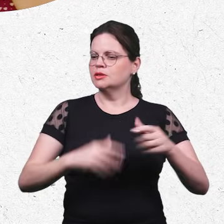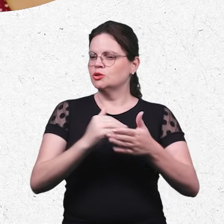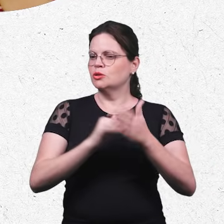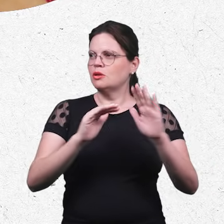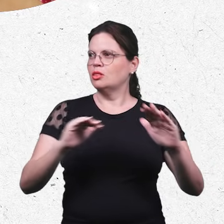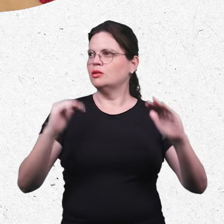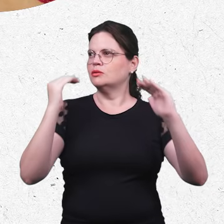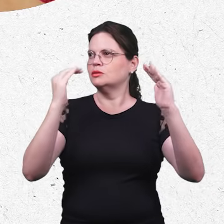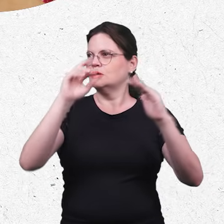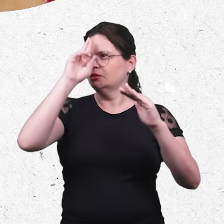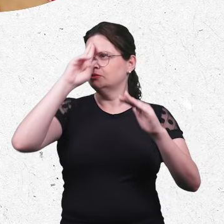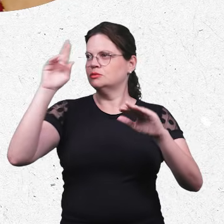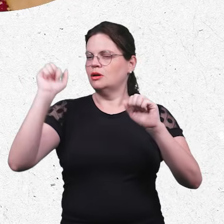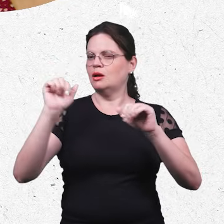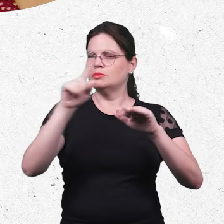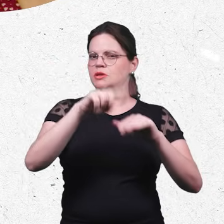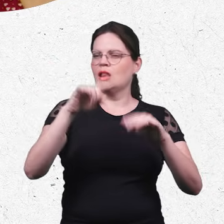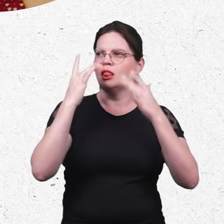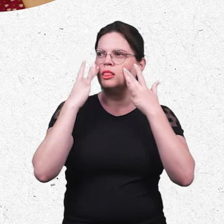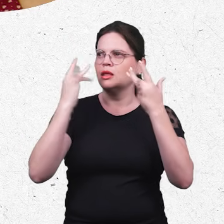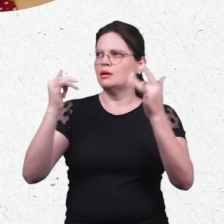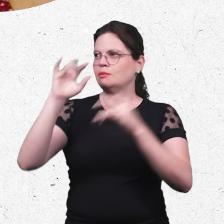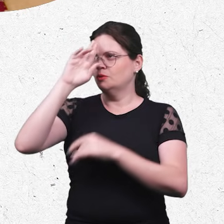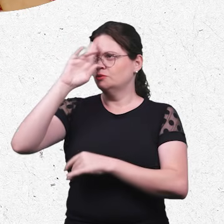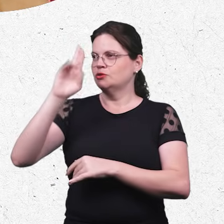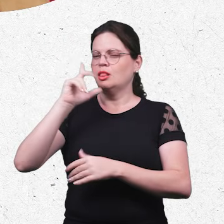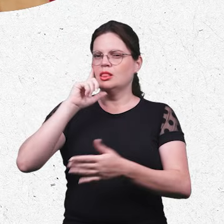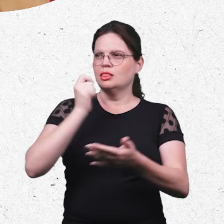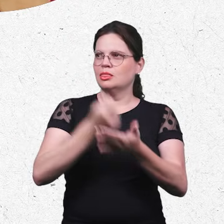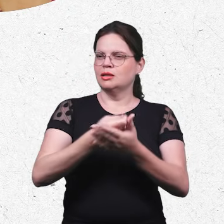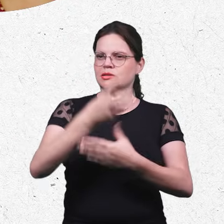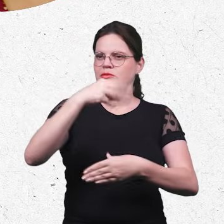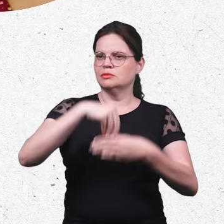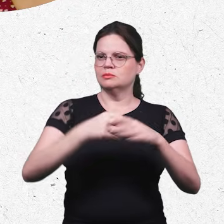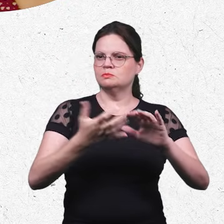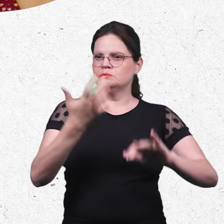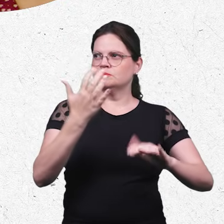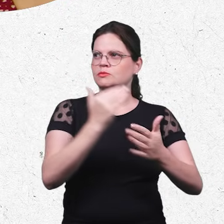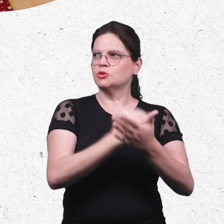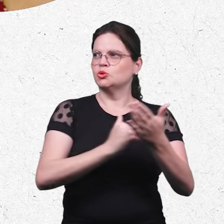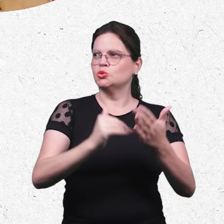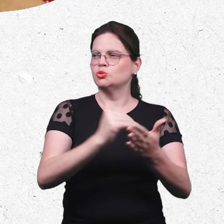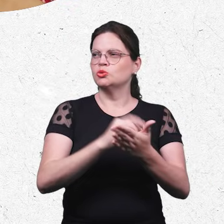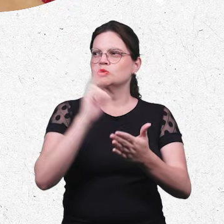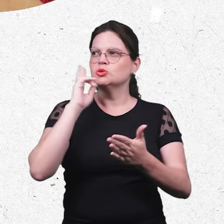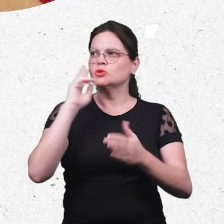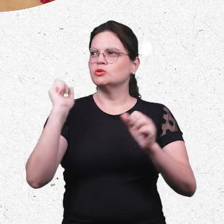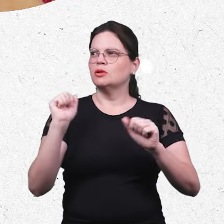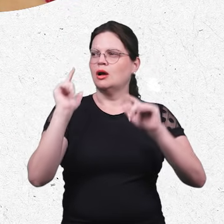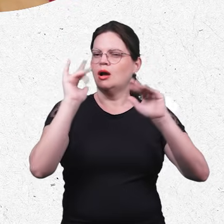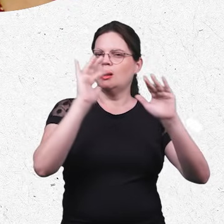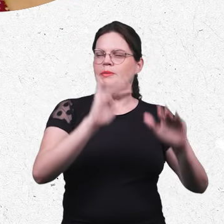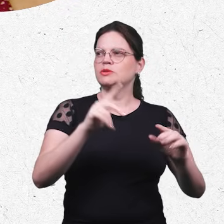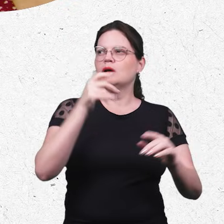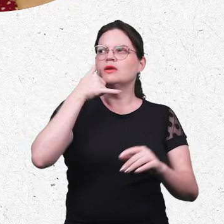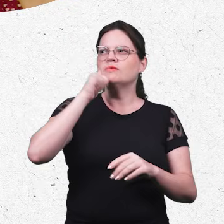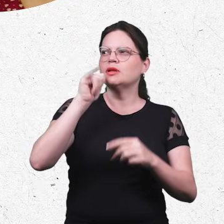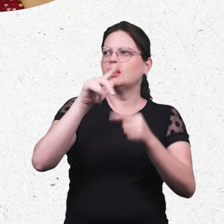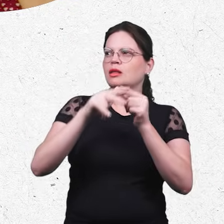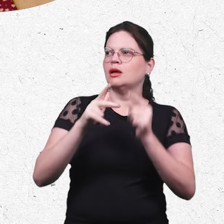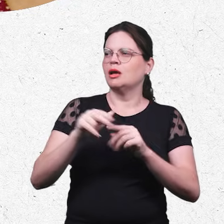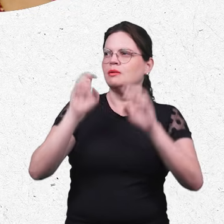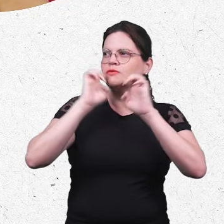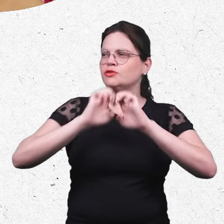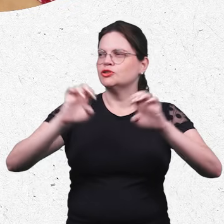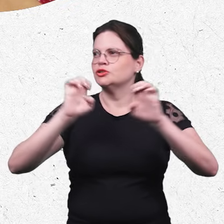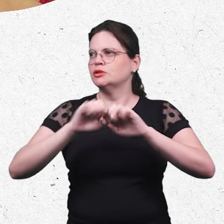que o temor do Senhor esteja no coração. Cada decisão, Senhor, ser tomada, Senhor, que não vem pedir o Teu evangelho, Senhor, e